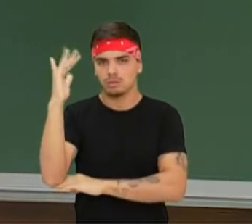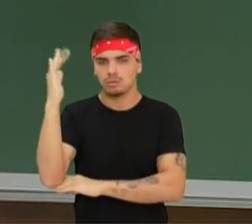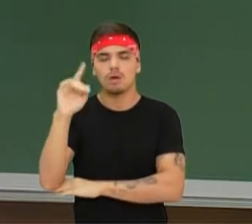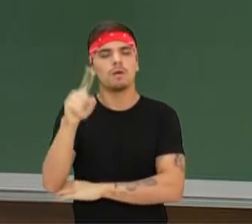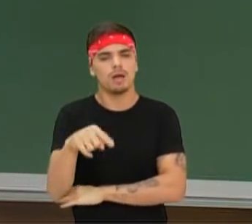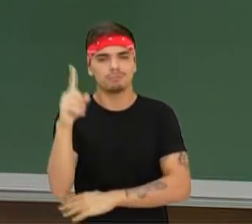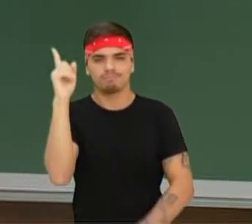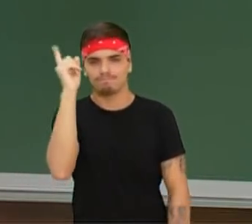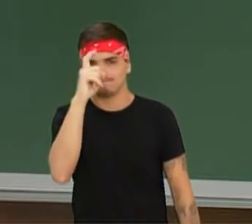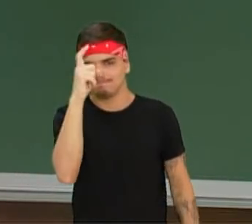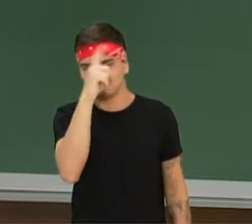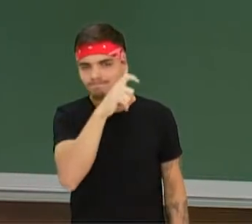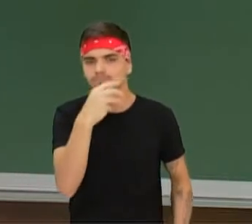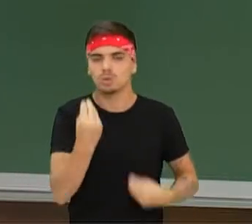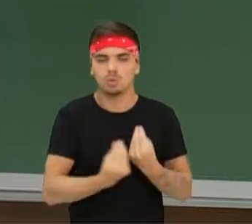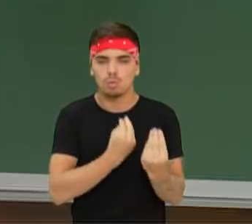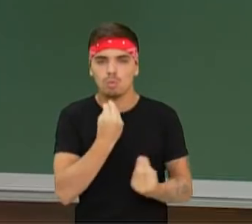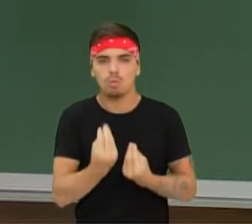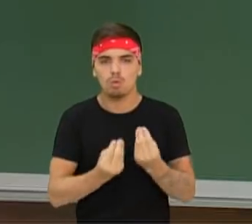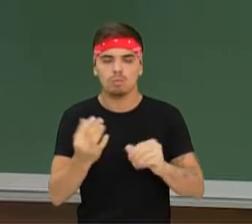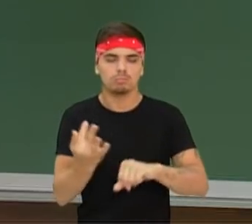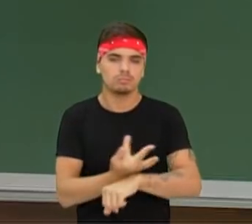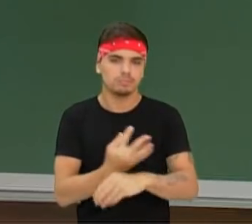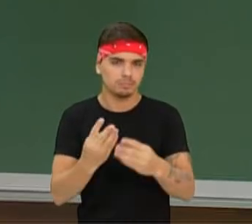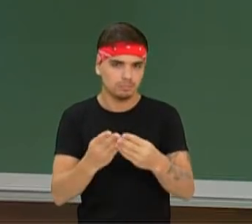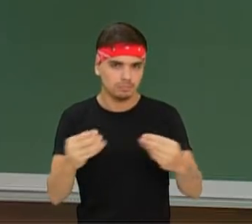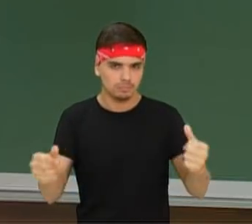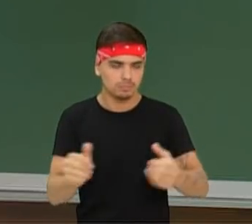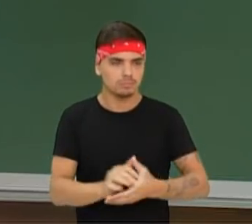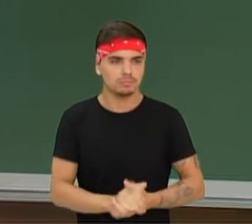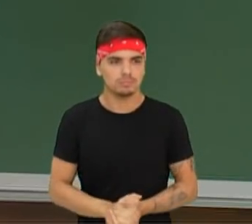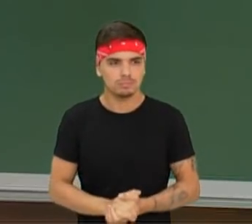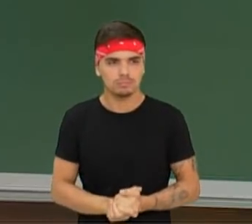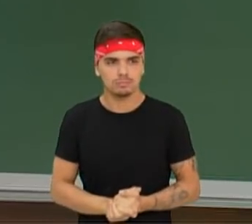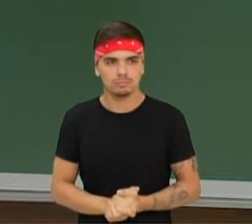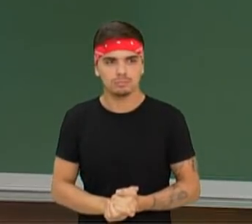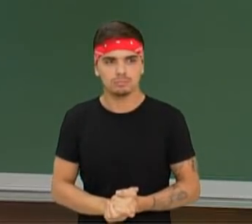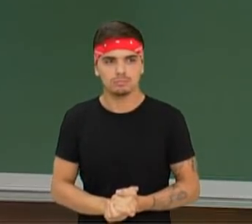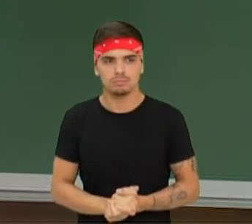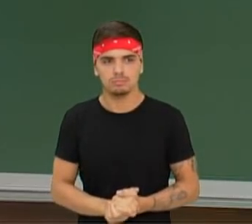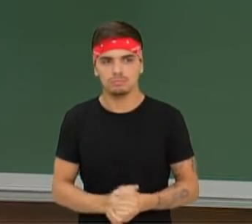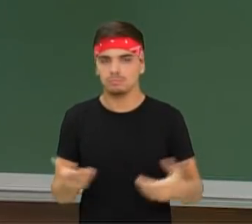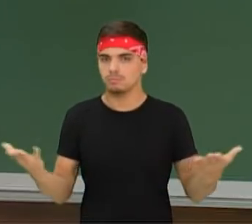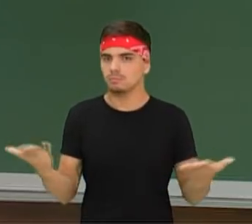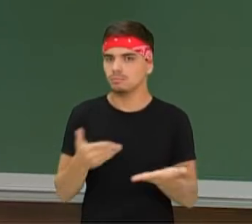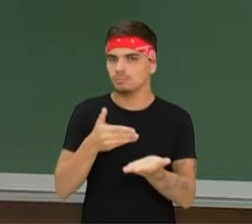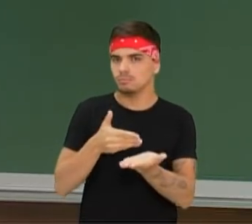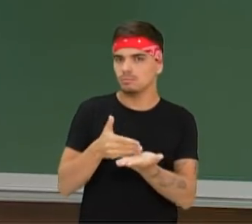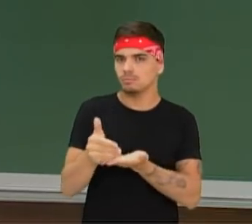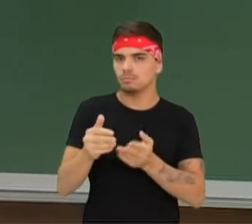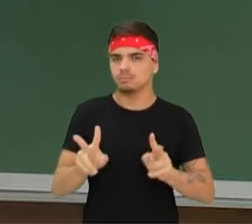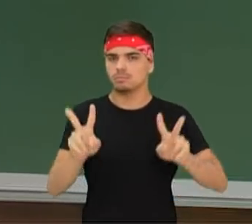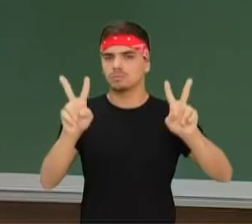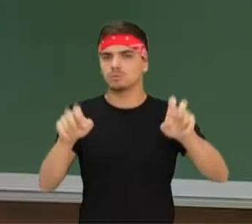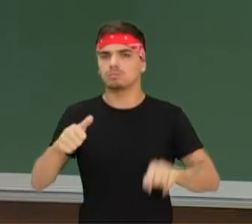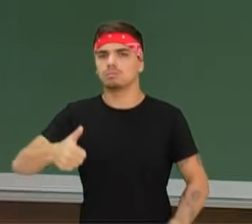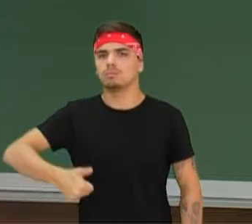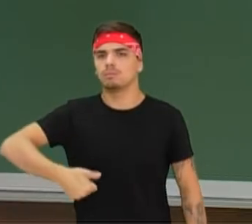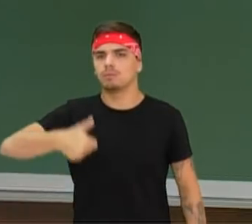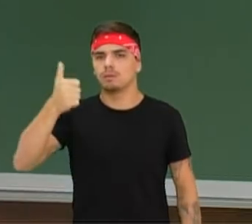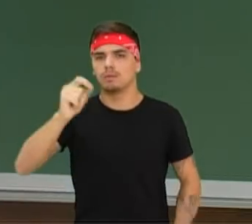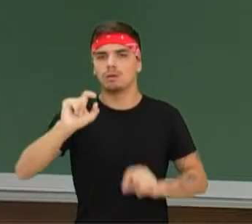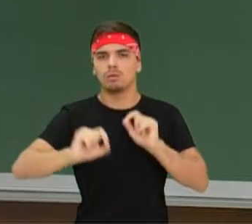são difíceis de serem superadas. E aí nós vamos começar a falar primeiro